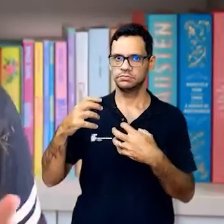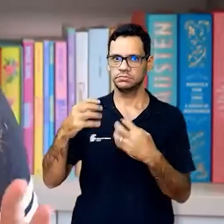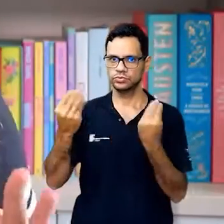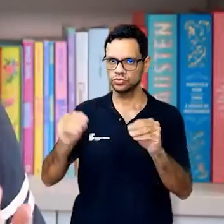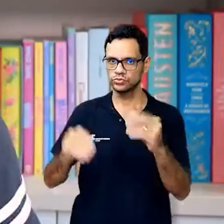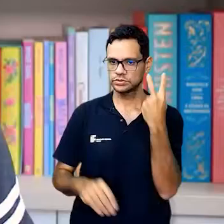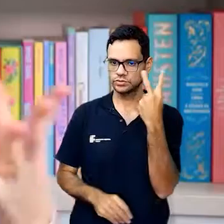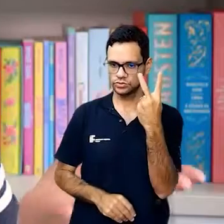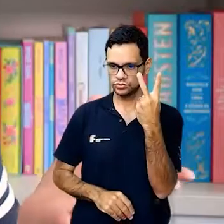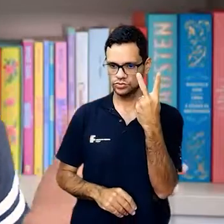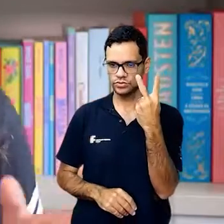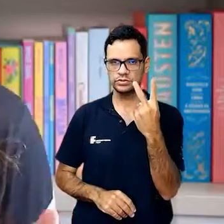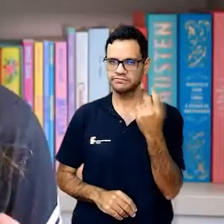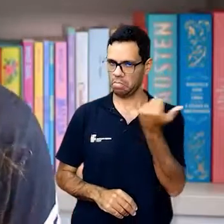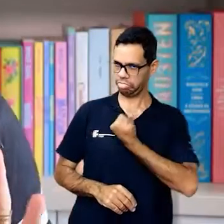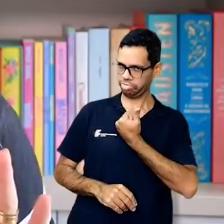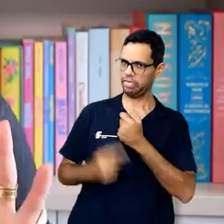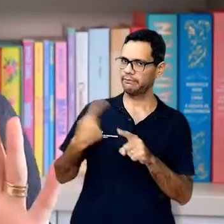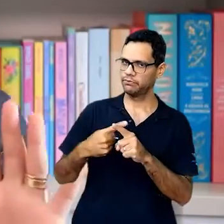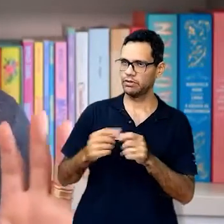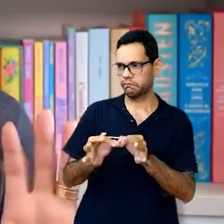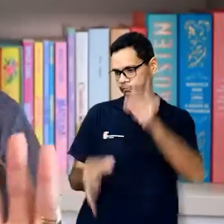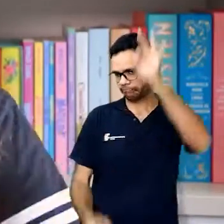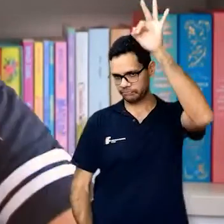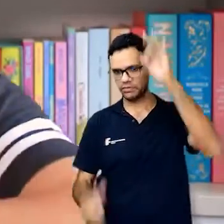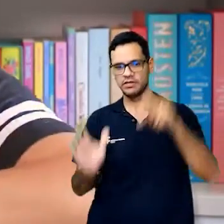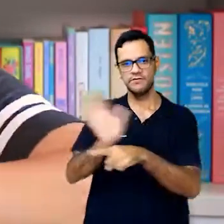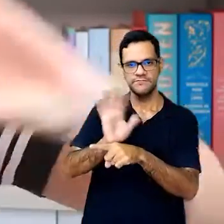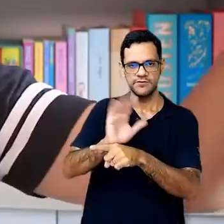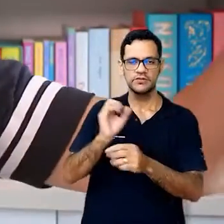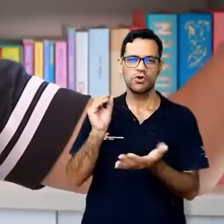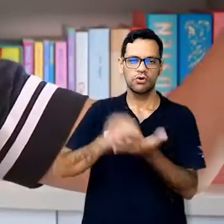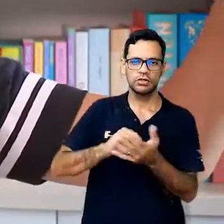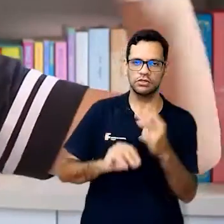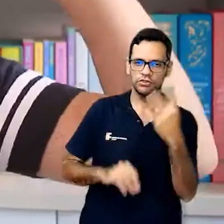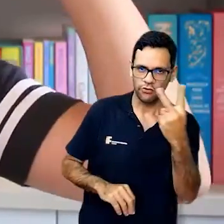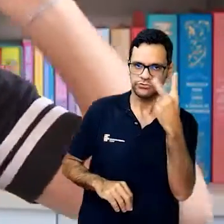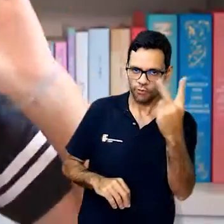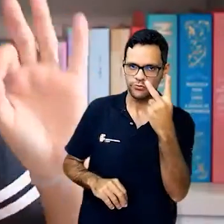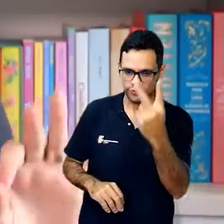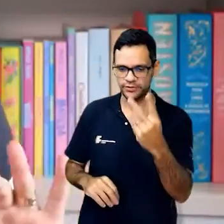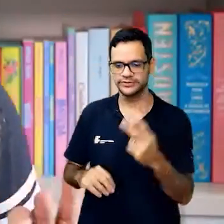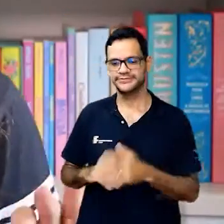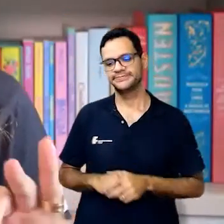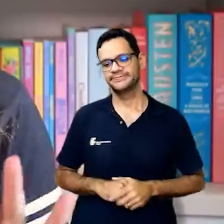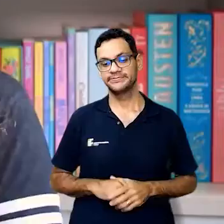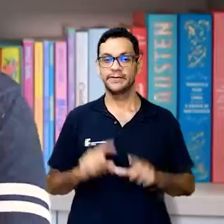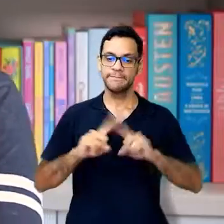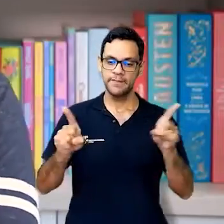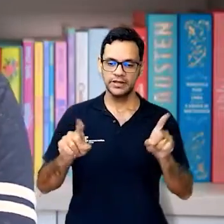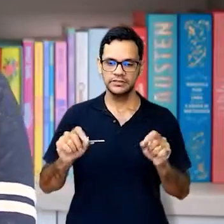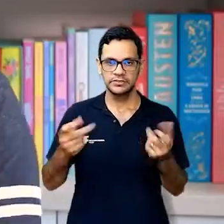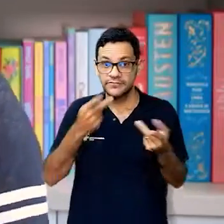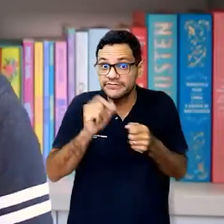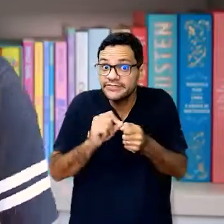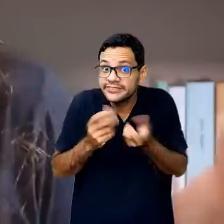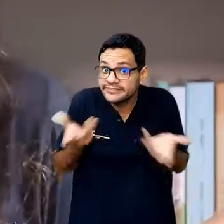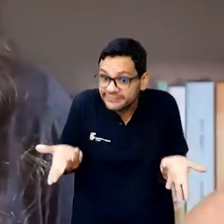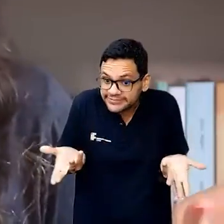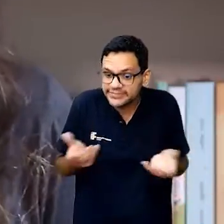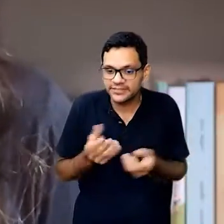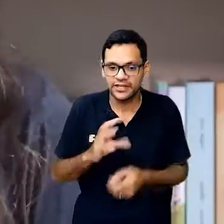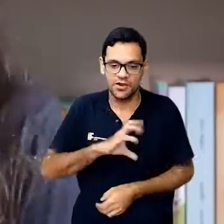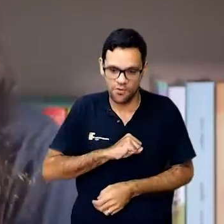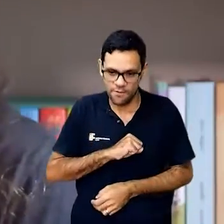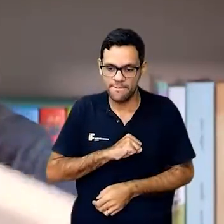impactantes. Então, eu coloquei aqui 2 também. Gente, vocês vão me matar, né? Porque esse vídeo vai ficar gigante, tipo, eu só tô colocando mais de um pra cada categoria, né? Mas o que